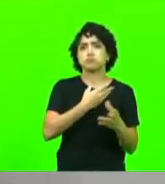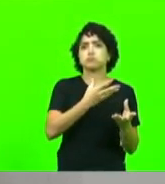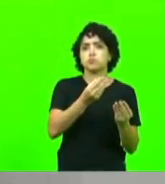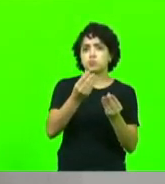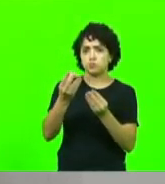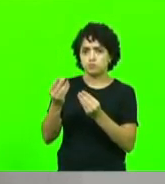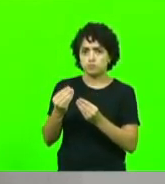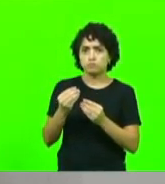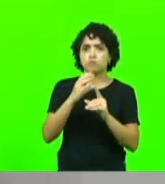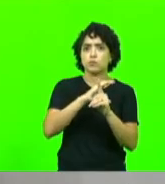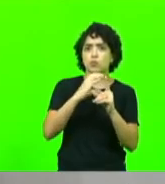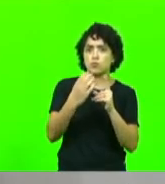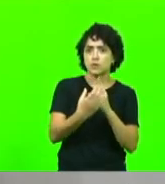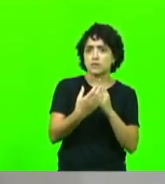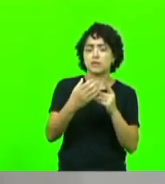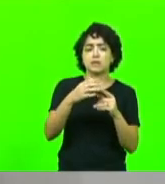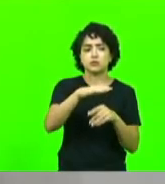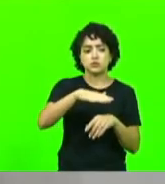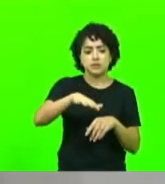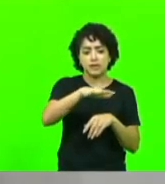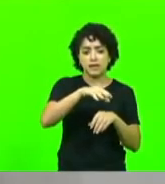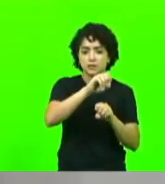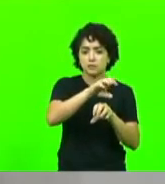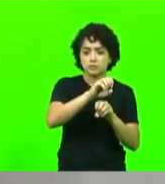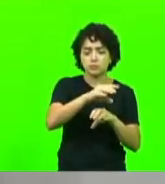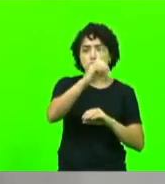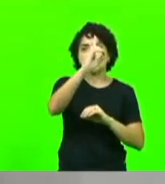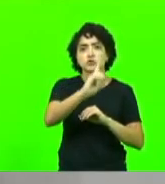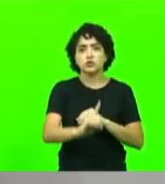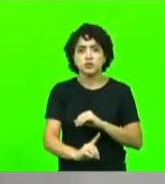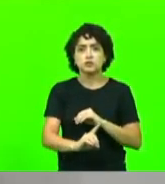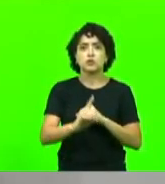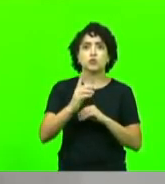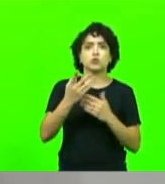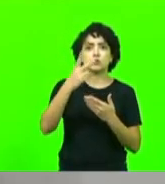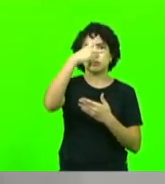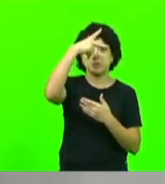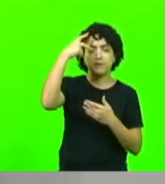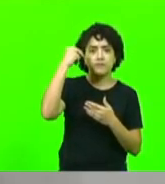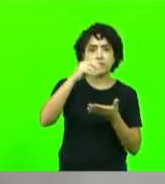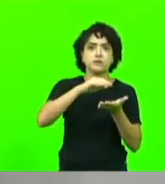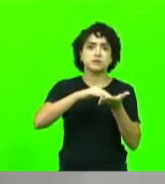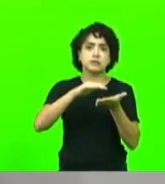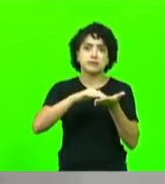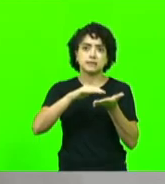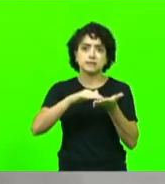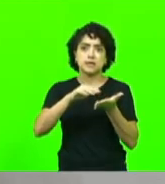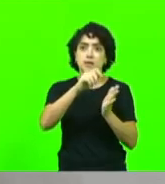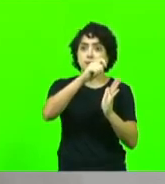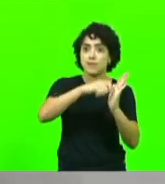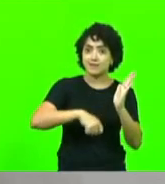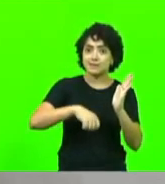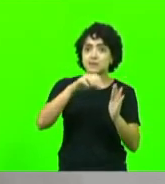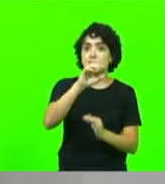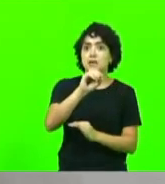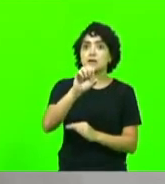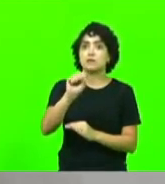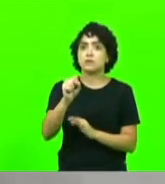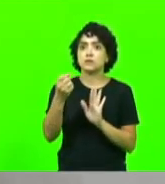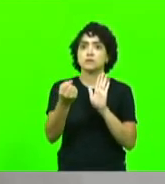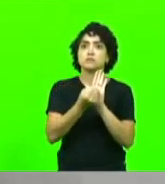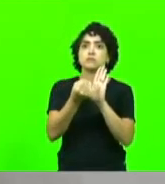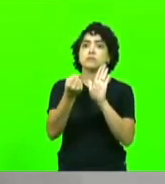comunidade, da educação, diretores, prefeitos, vereadores, secretários, para assinar uma ordem de serviço simbólica. Eu